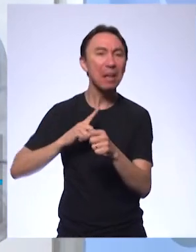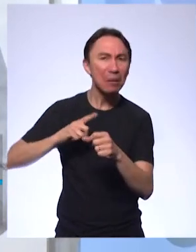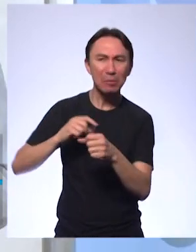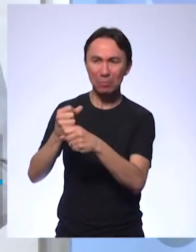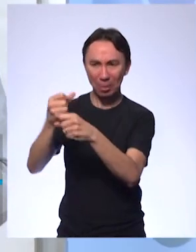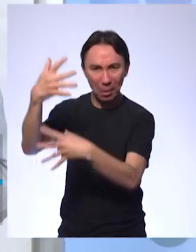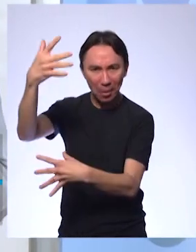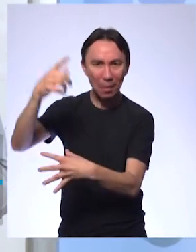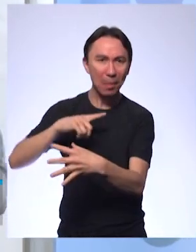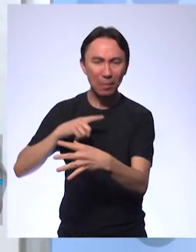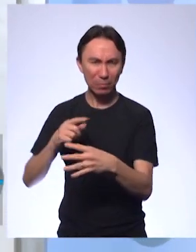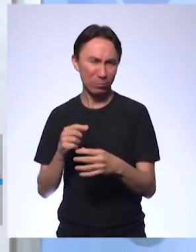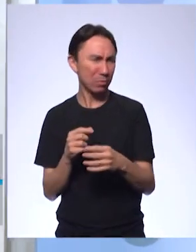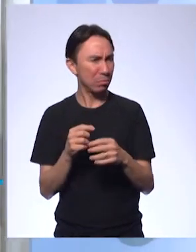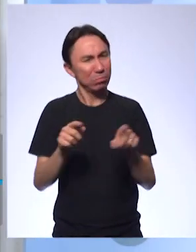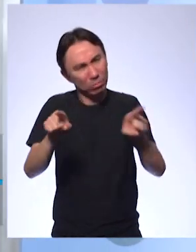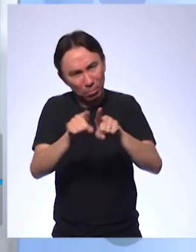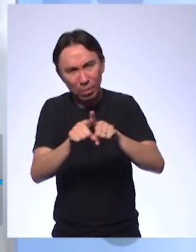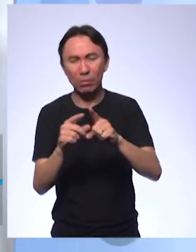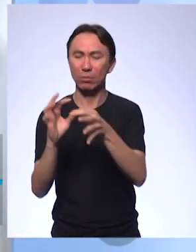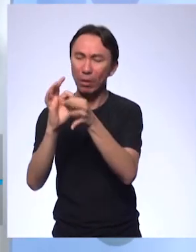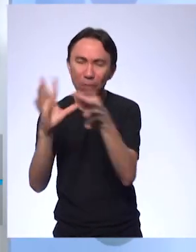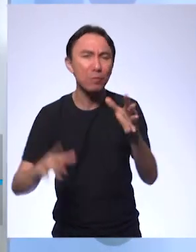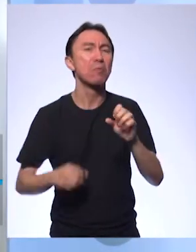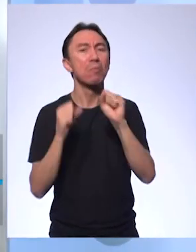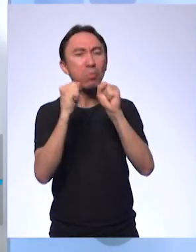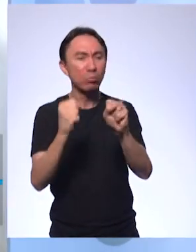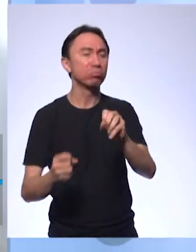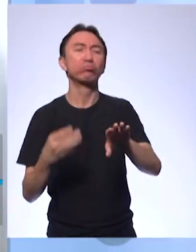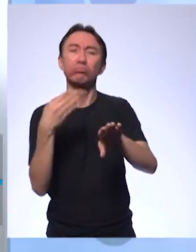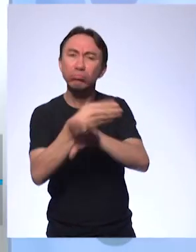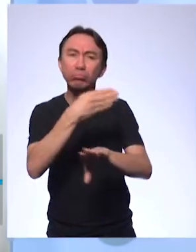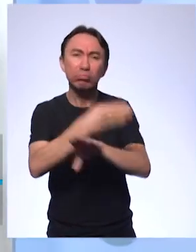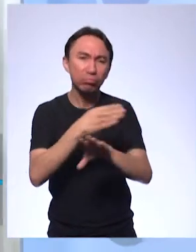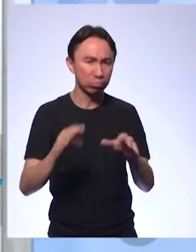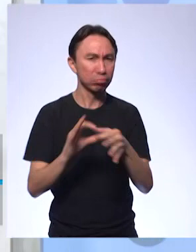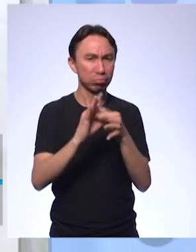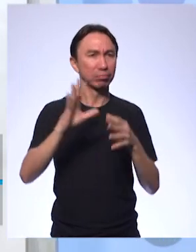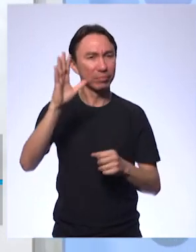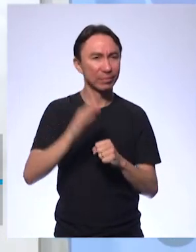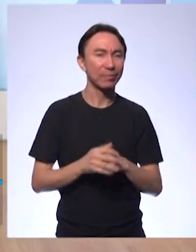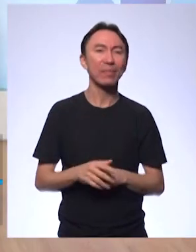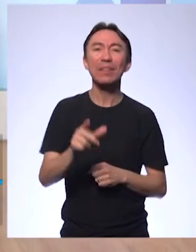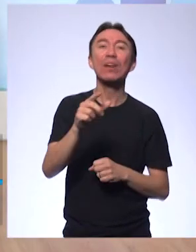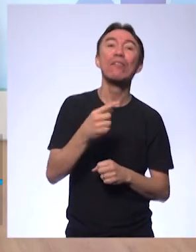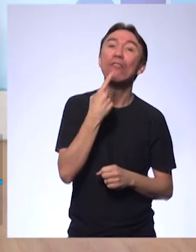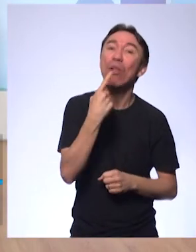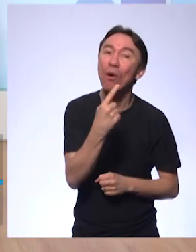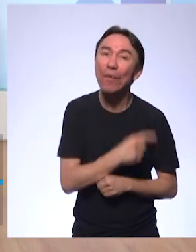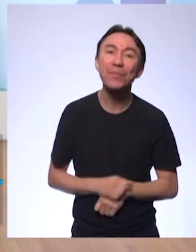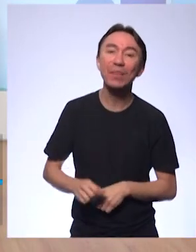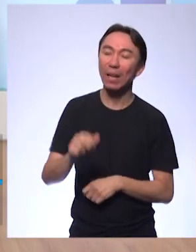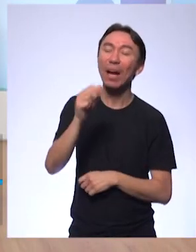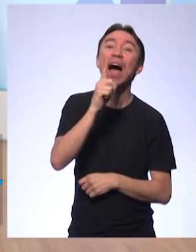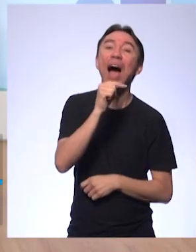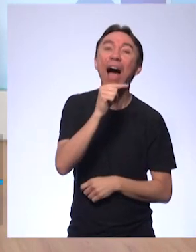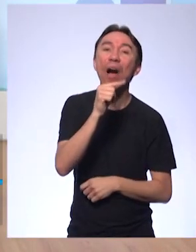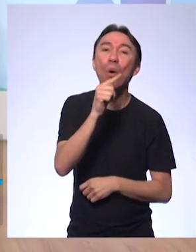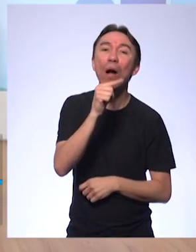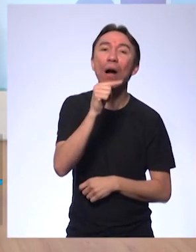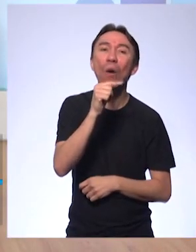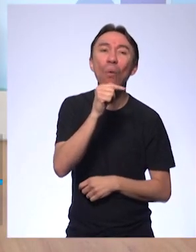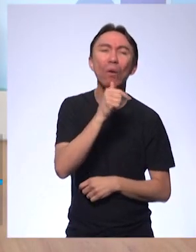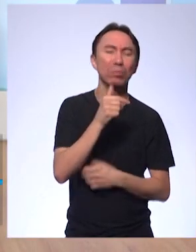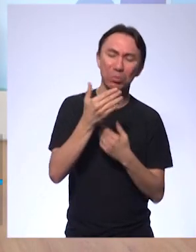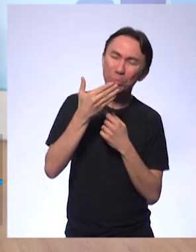de participar aqui com algumas colaborações dos alunos. Tem água doce, né? Sim, água doce. Por